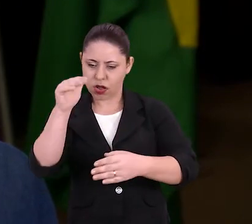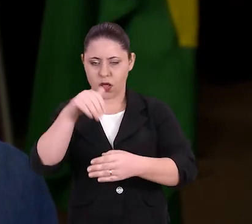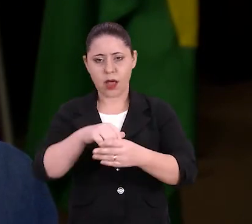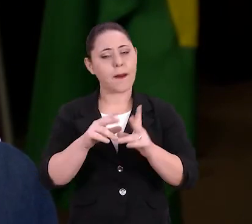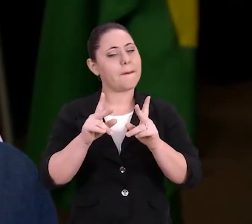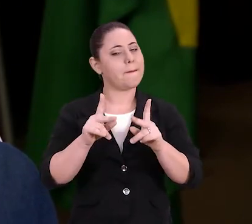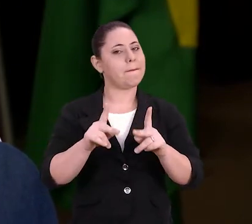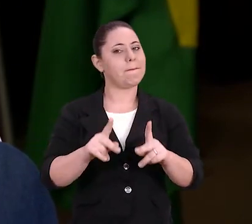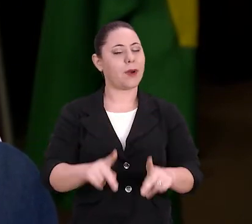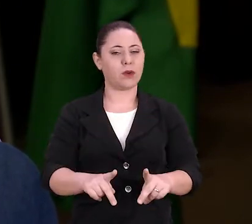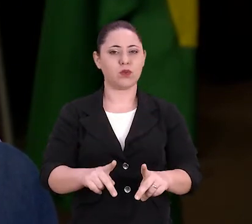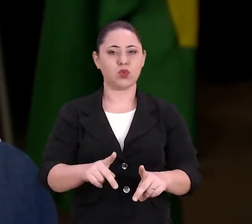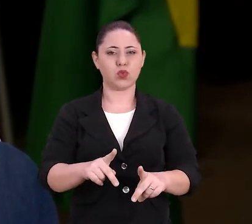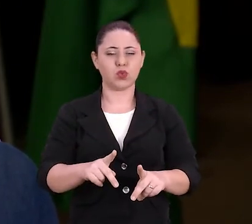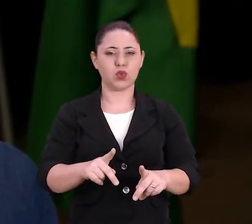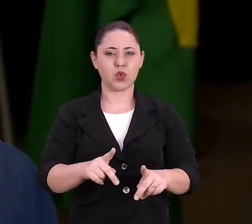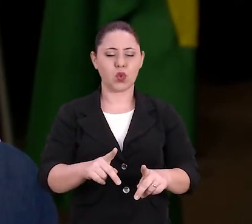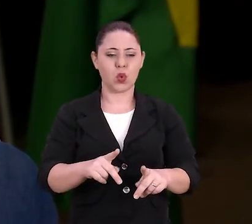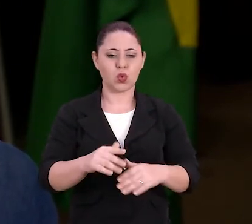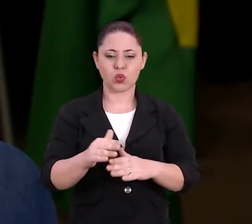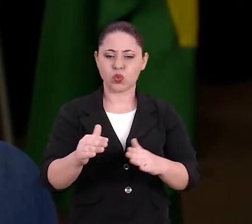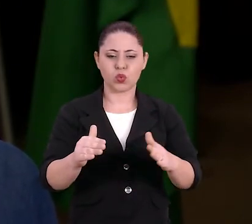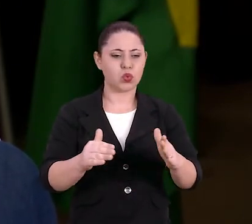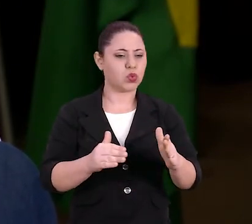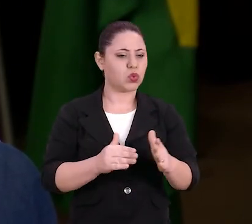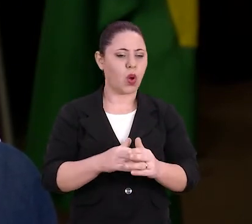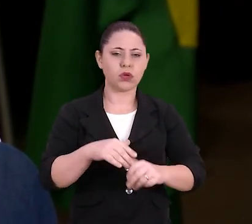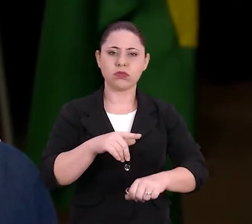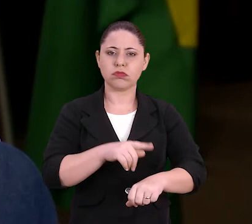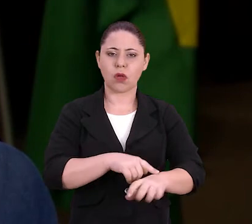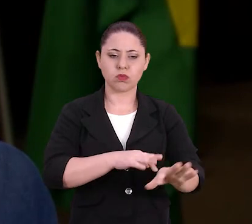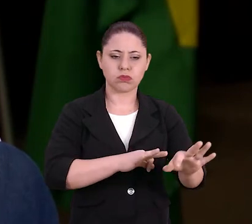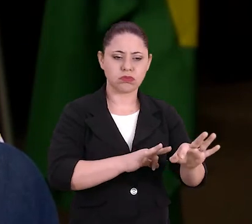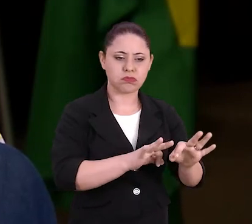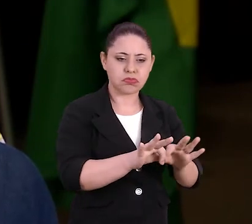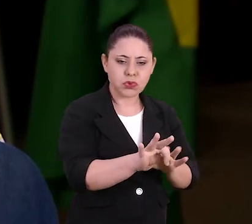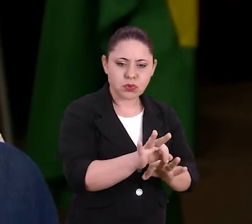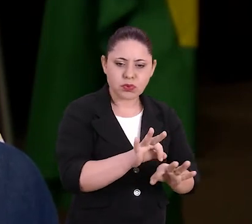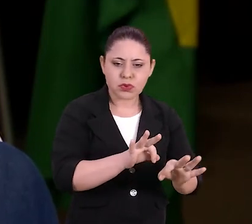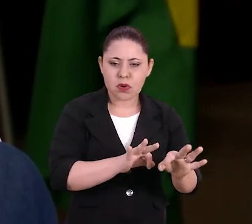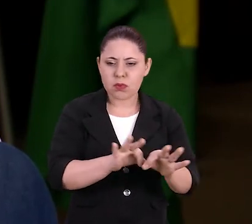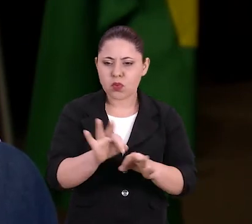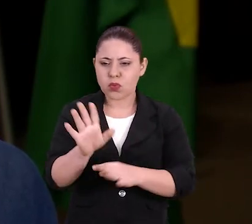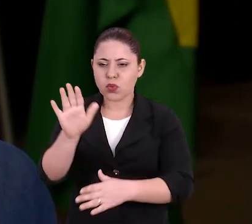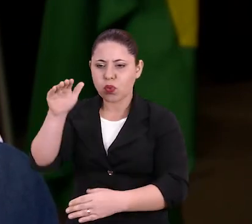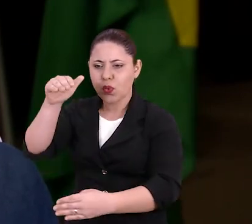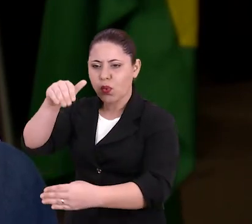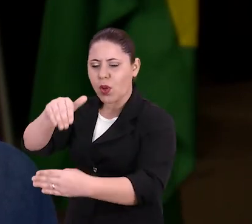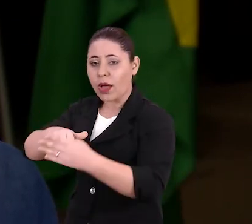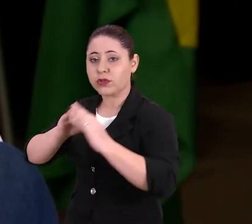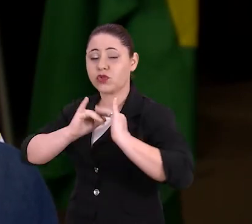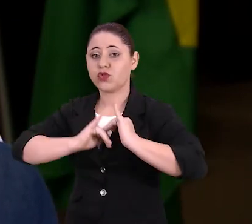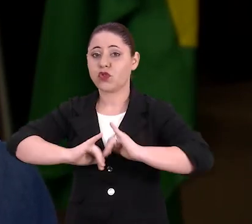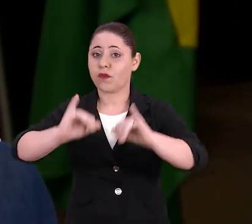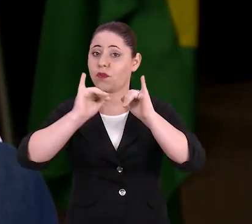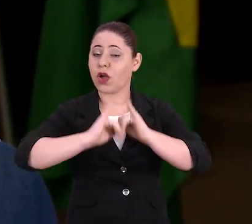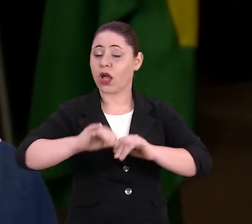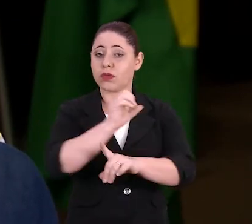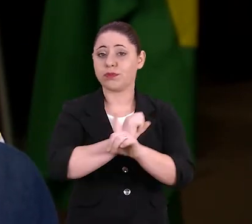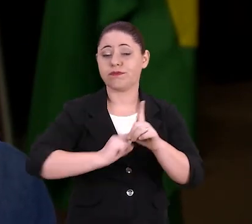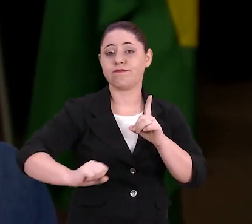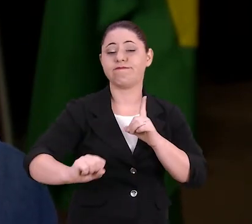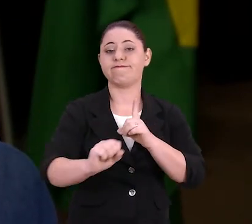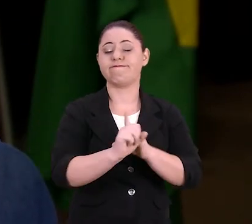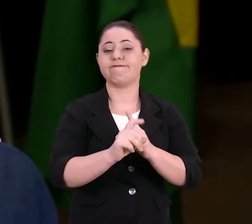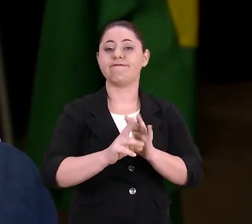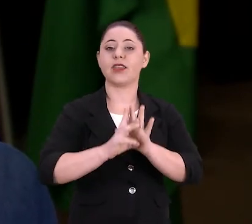processo público, né, todas as etapas de preparação elas são divulgadas para a